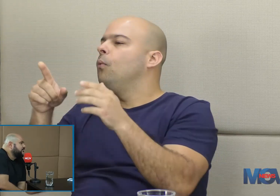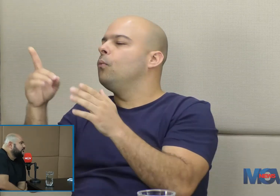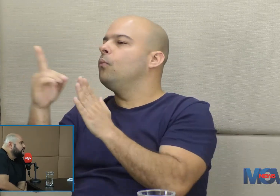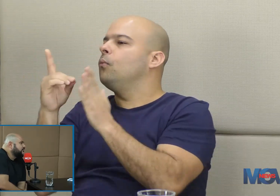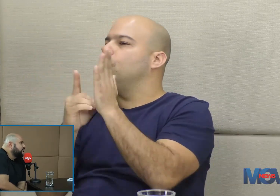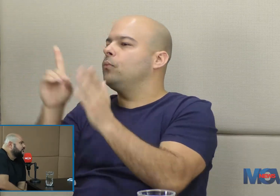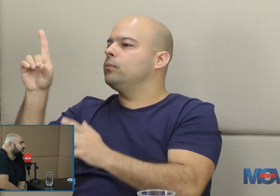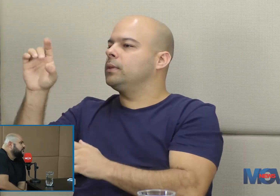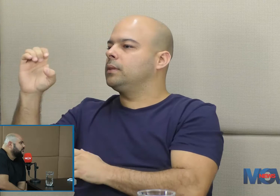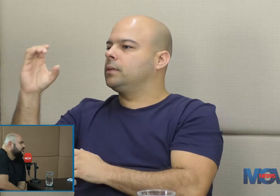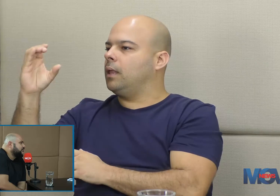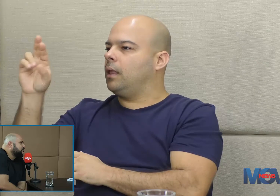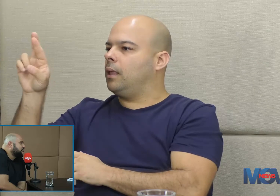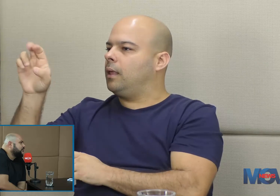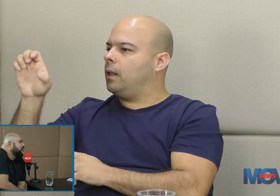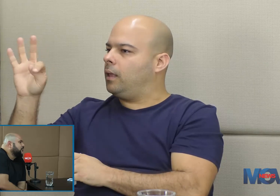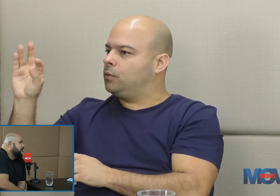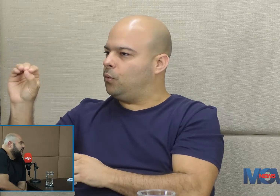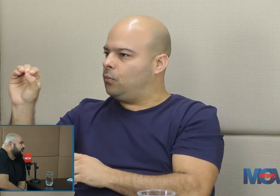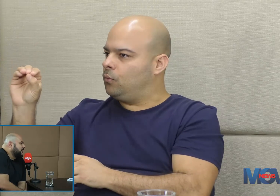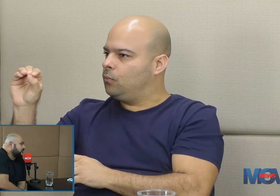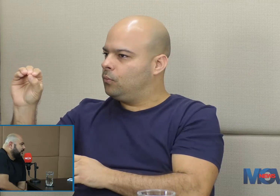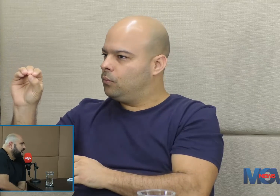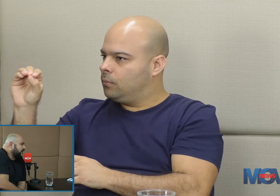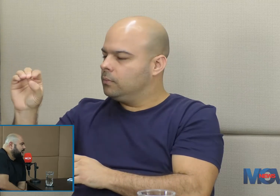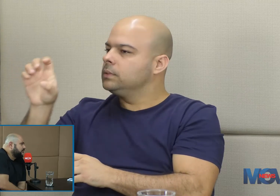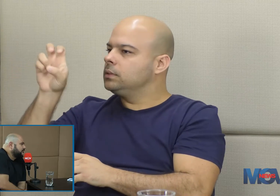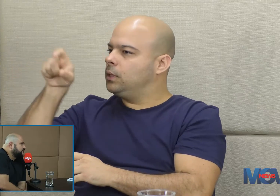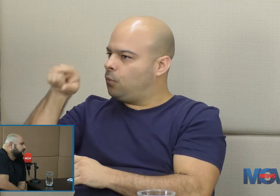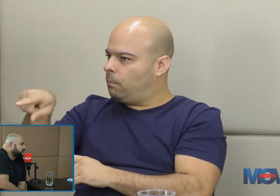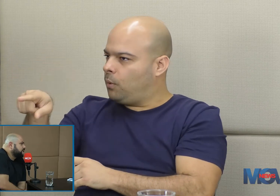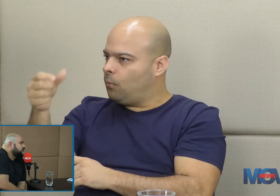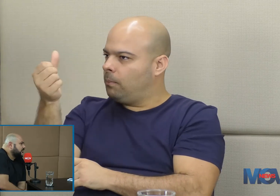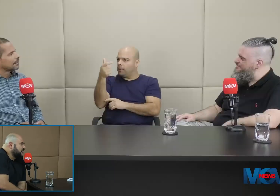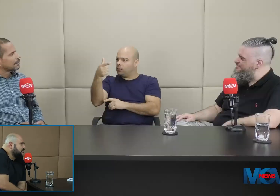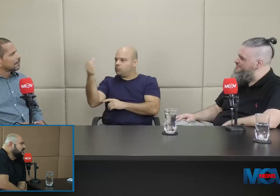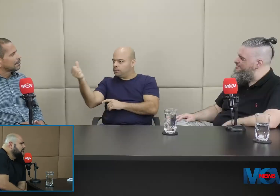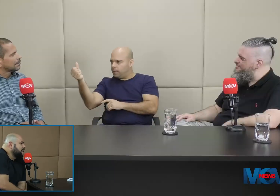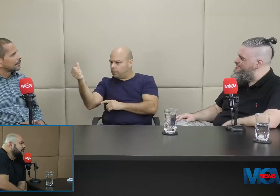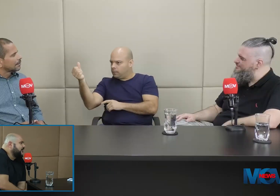Rio e me mostrou outras coisas. Me mostrou também o decreto